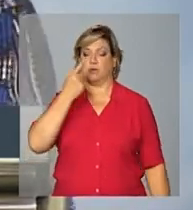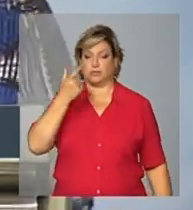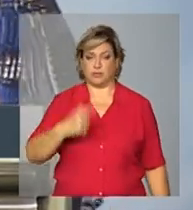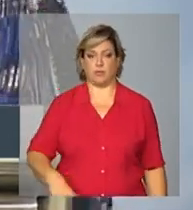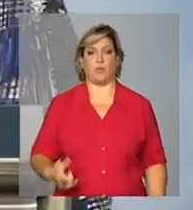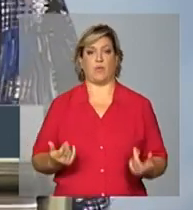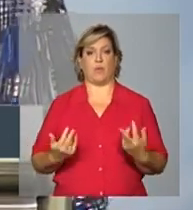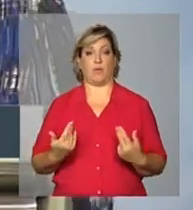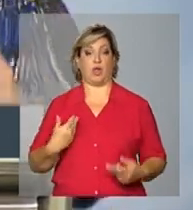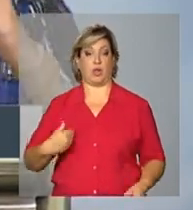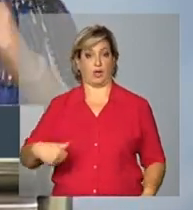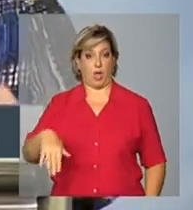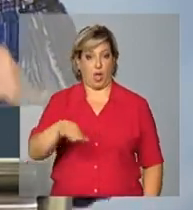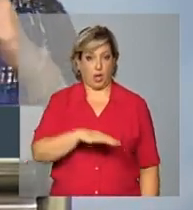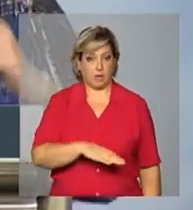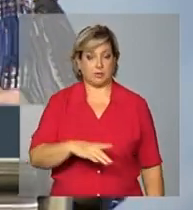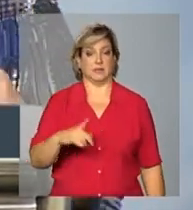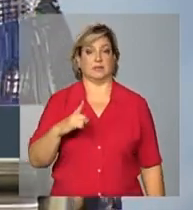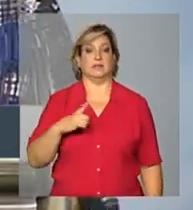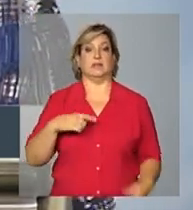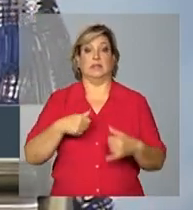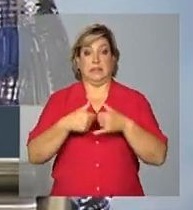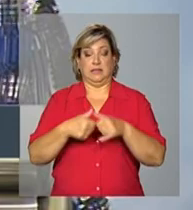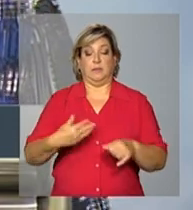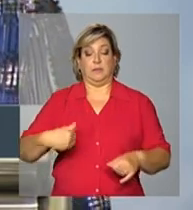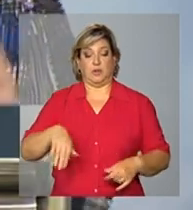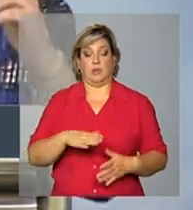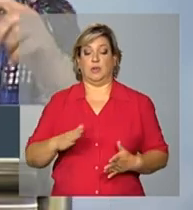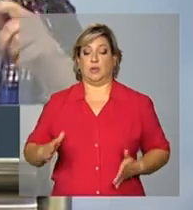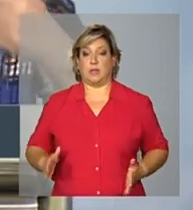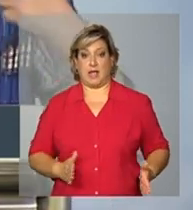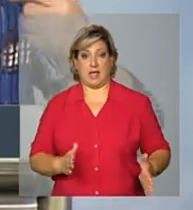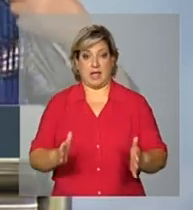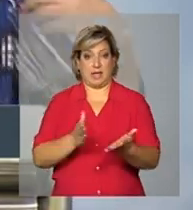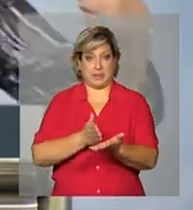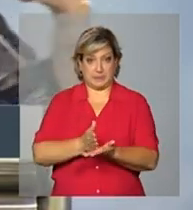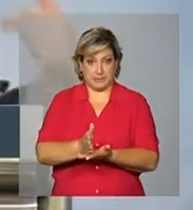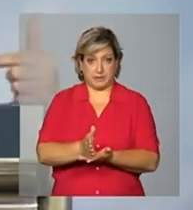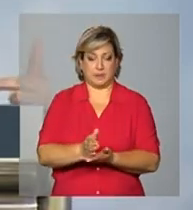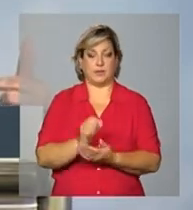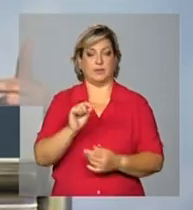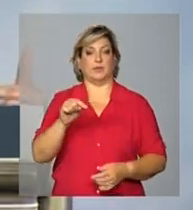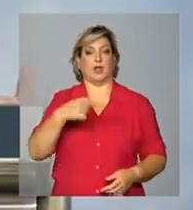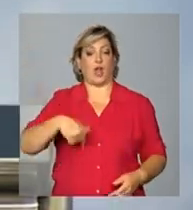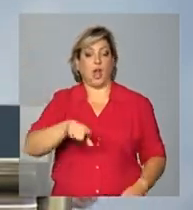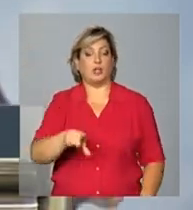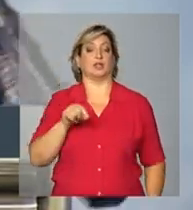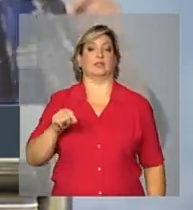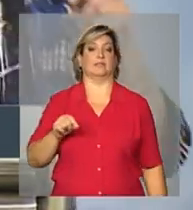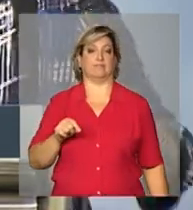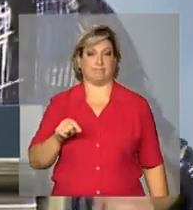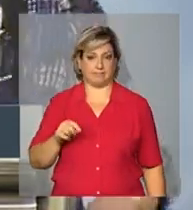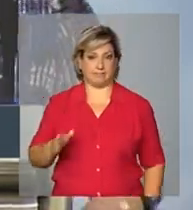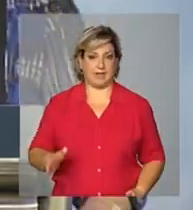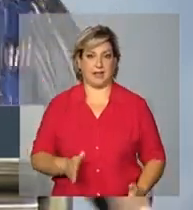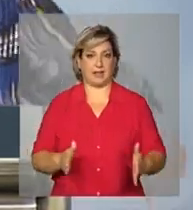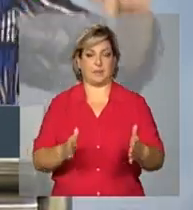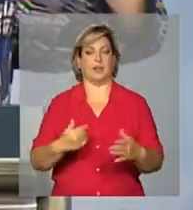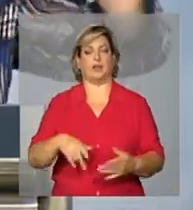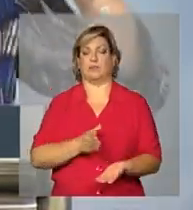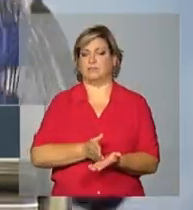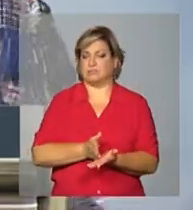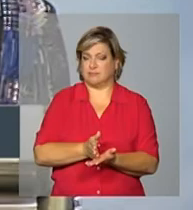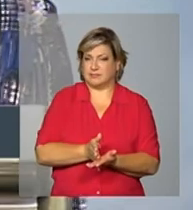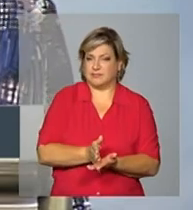forma. Nós estamos no nosso caminho. O caminho foi aquele que nós escolhemos, que nós vamos